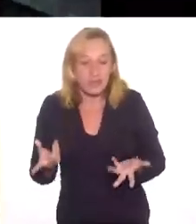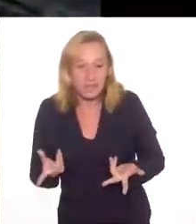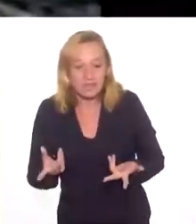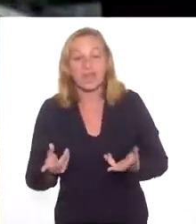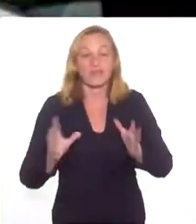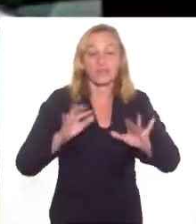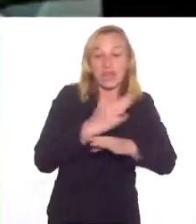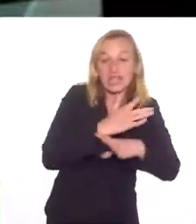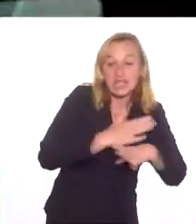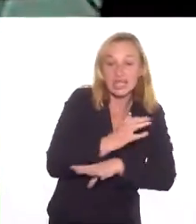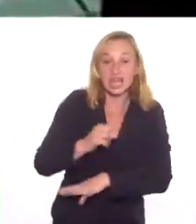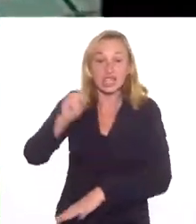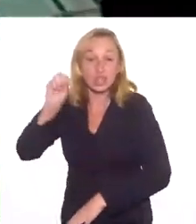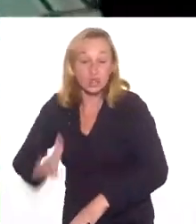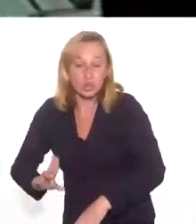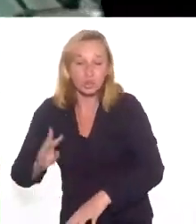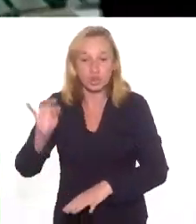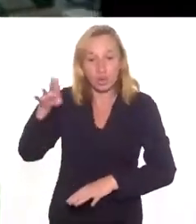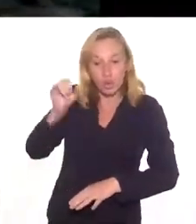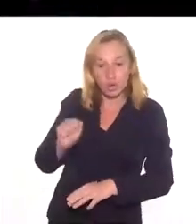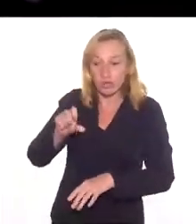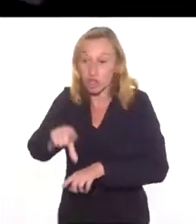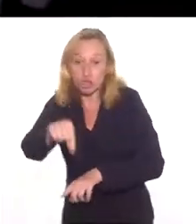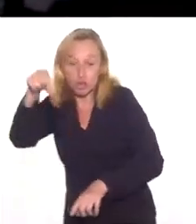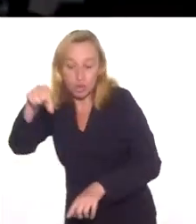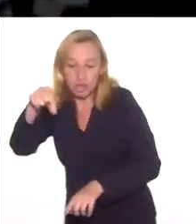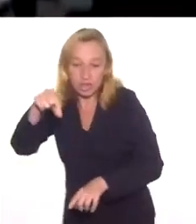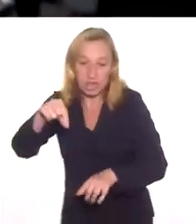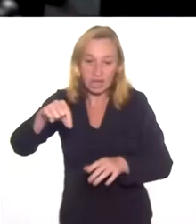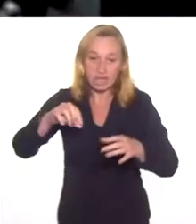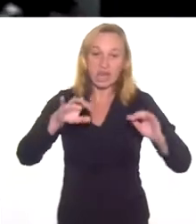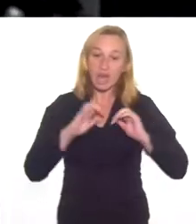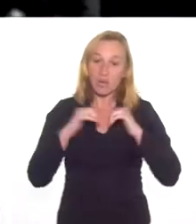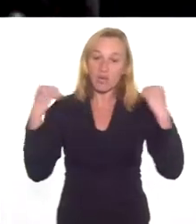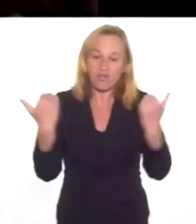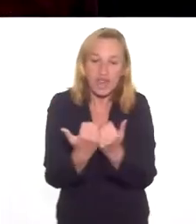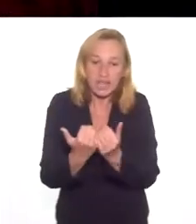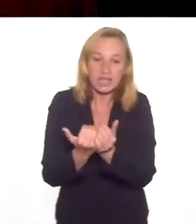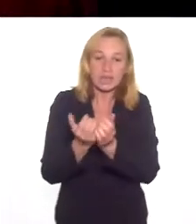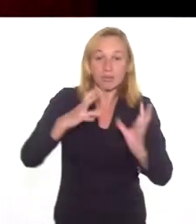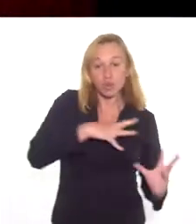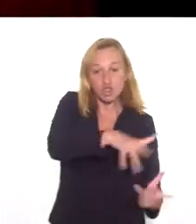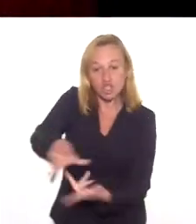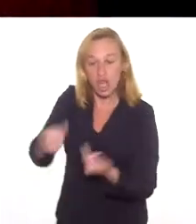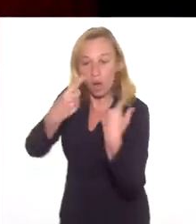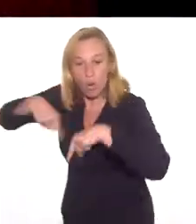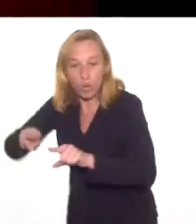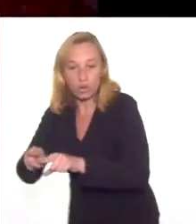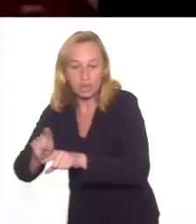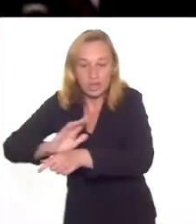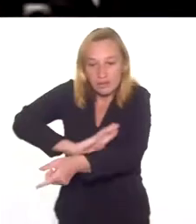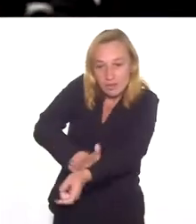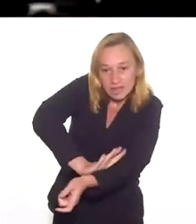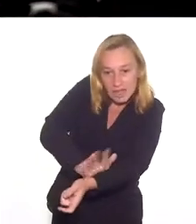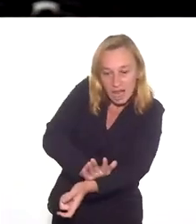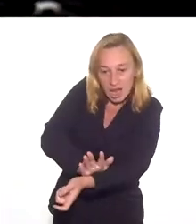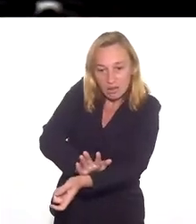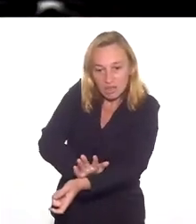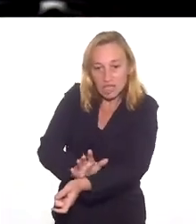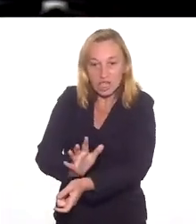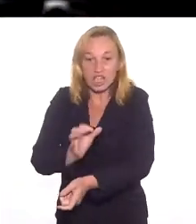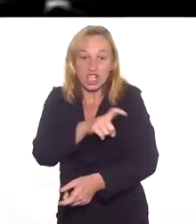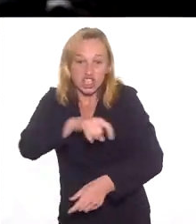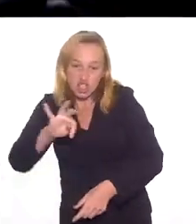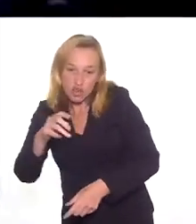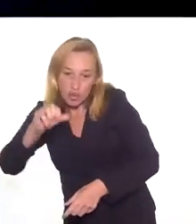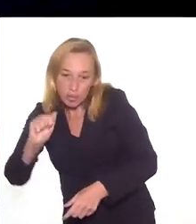integração, a cidade sul-africana de Durban foi escolhida para sediar a Conferência Mundial contra o Racismo, a Discriminação Racial,